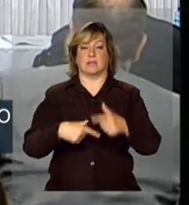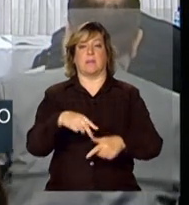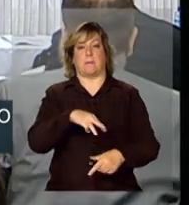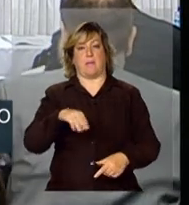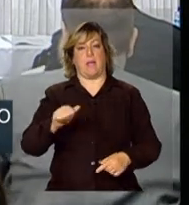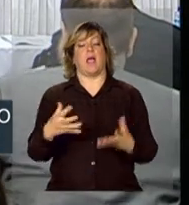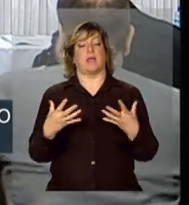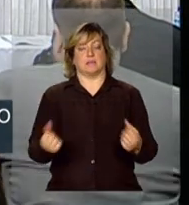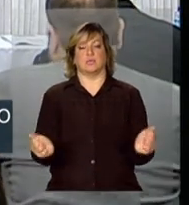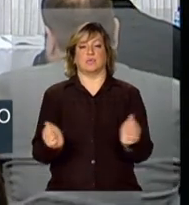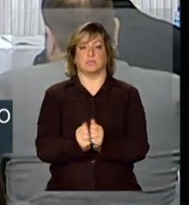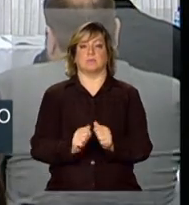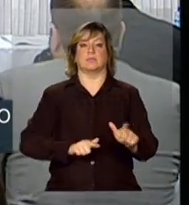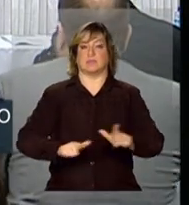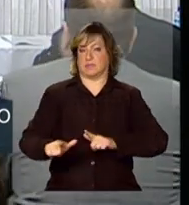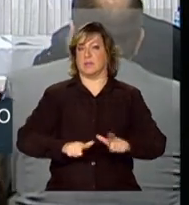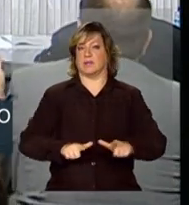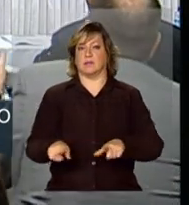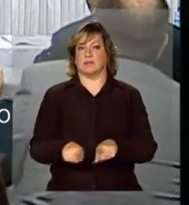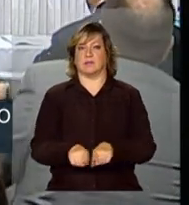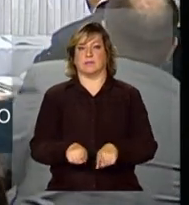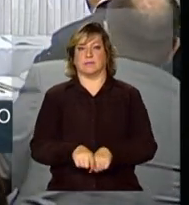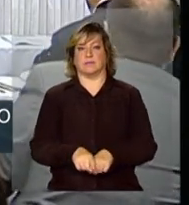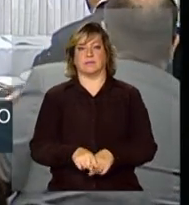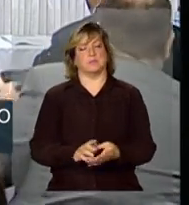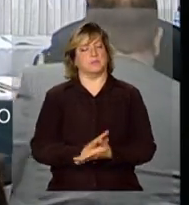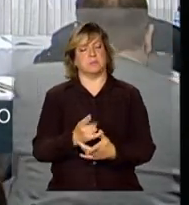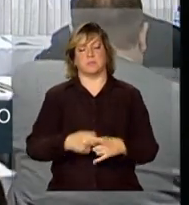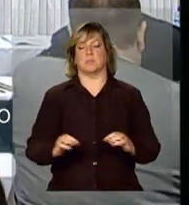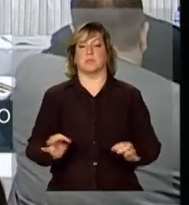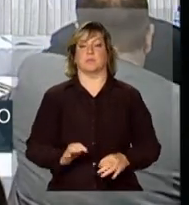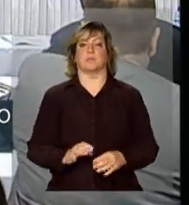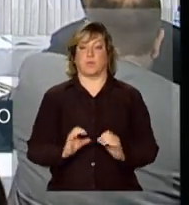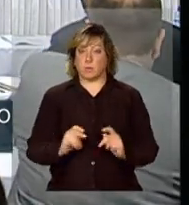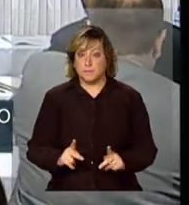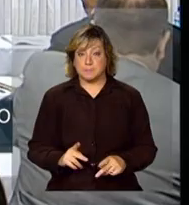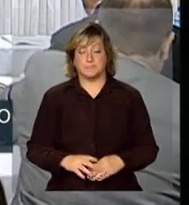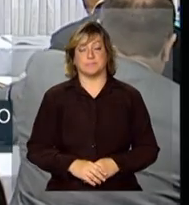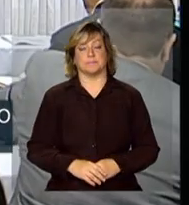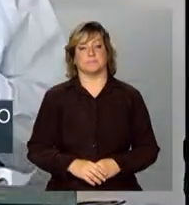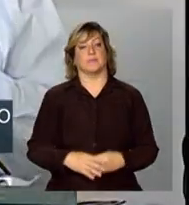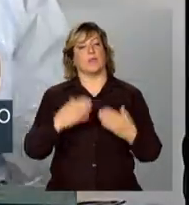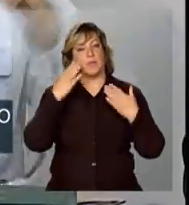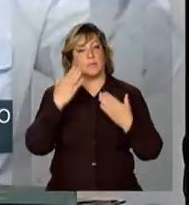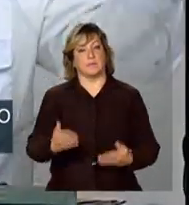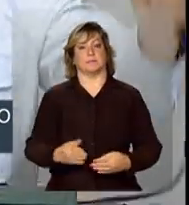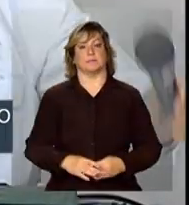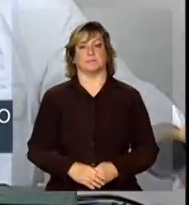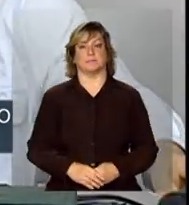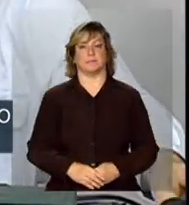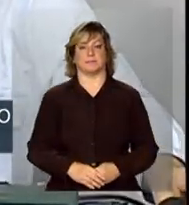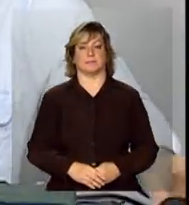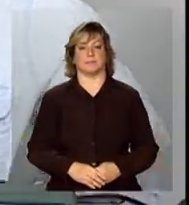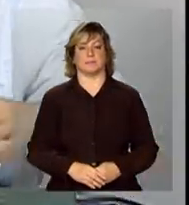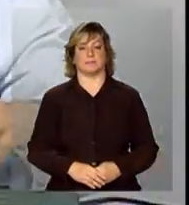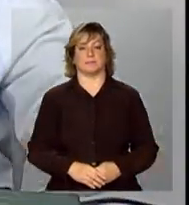meios no aperfeiçoamento da gestão pública ambiental. Sem nenhum problema para mim. Tá bom? Muito obrigada a todos.